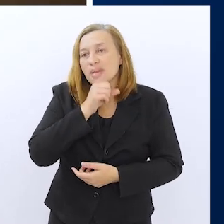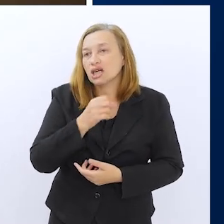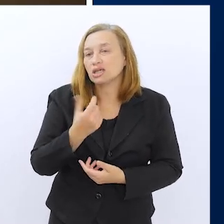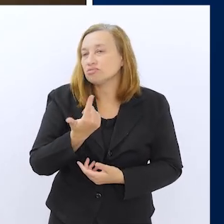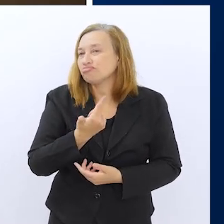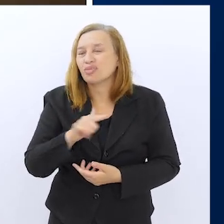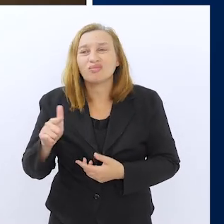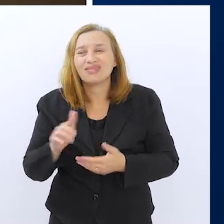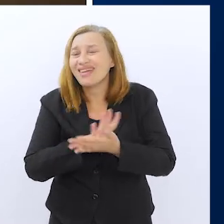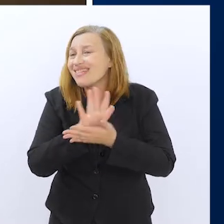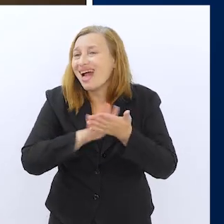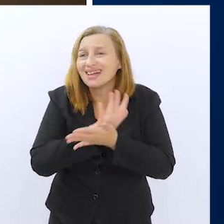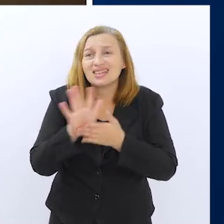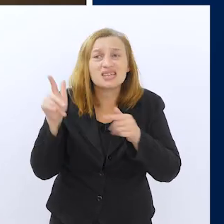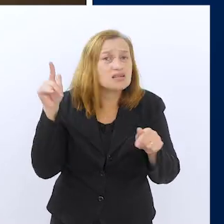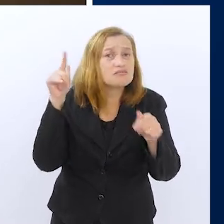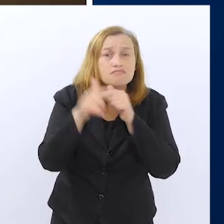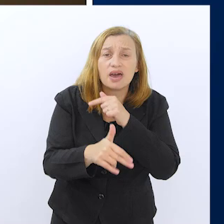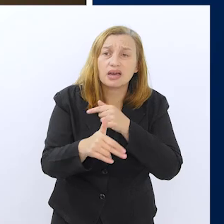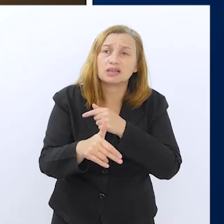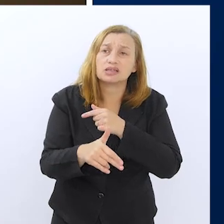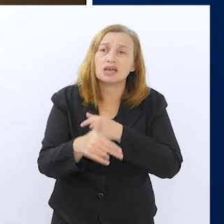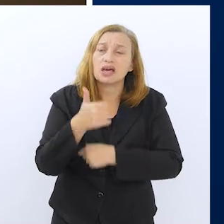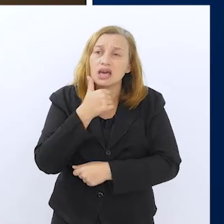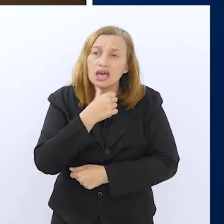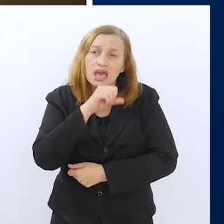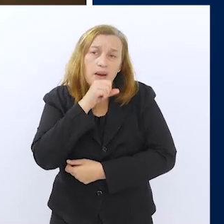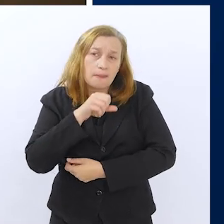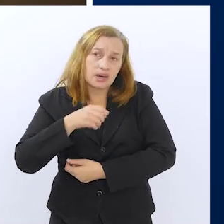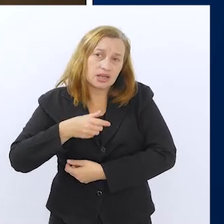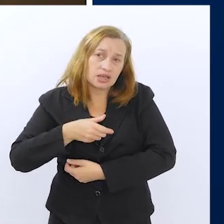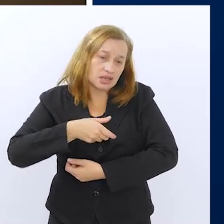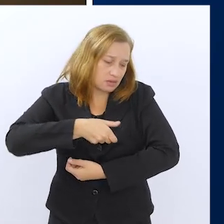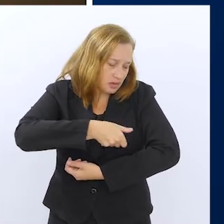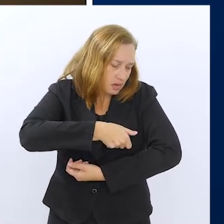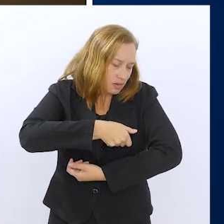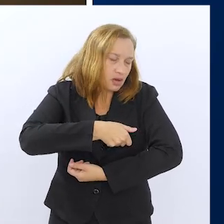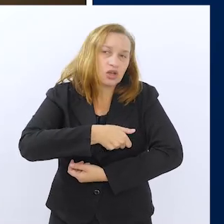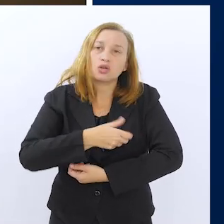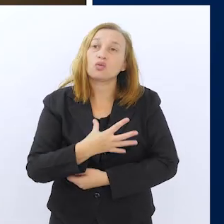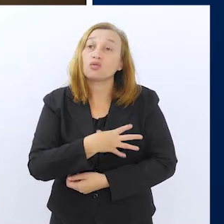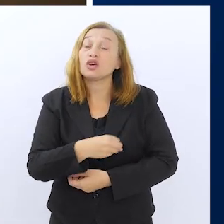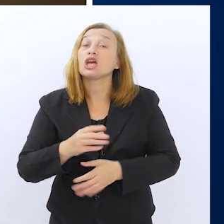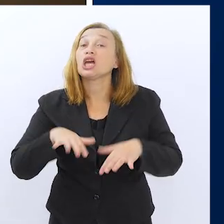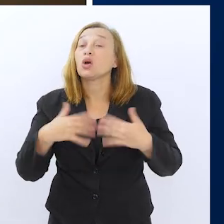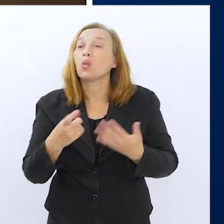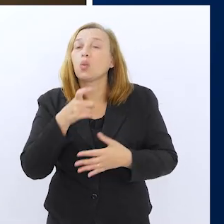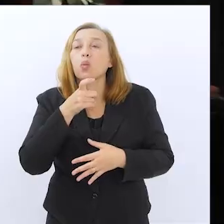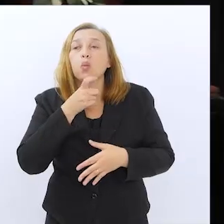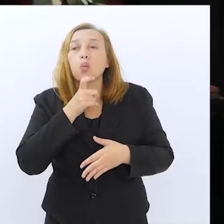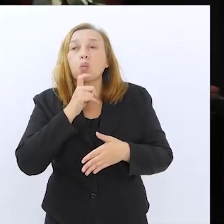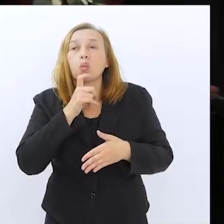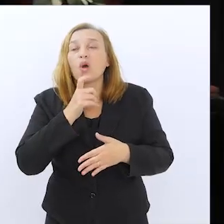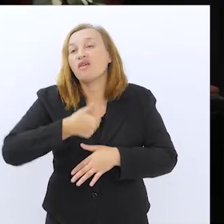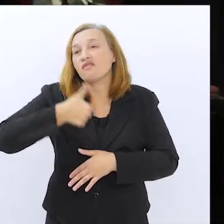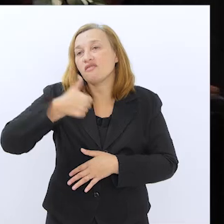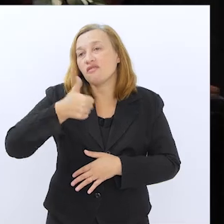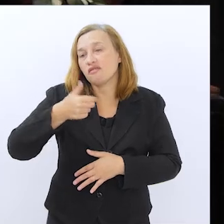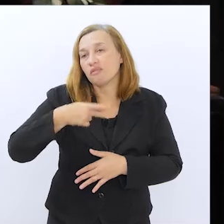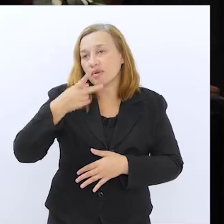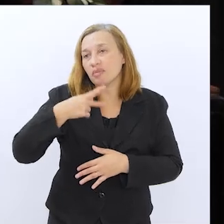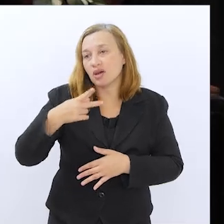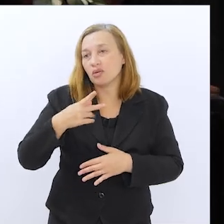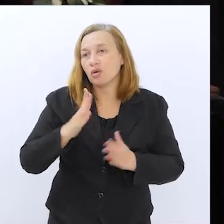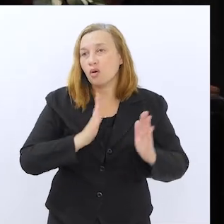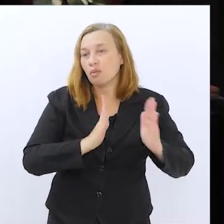contraindicação, não tem tabu, não tenha nada que impeça que a mãe amamente o filho. E quando se congela? Nós